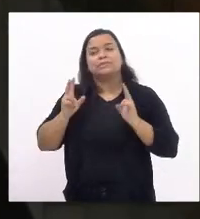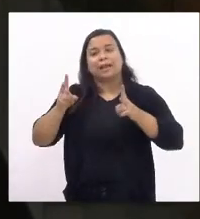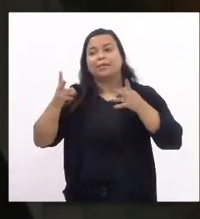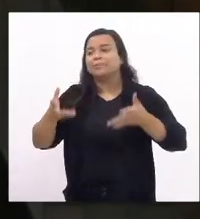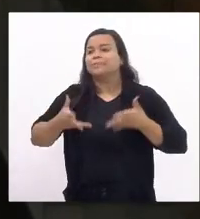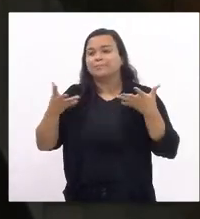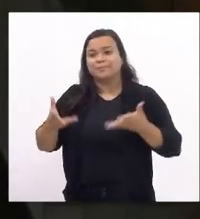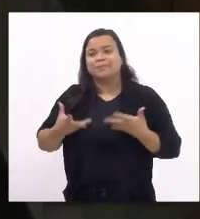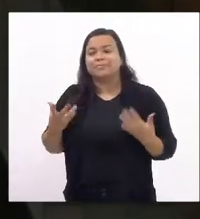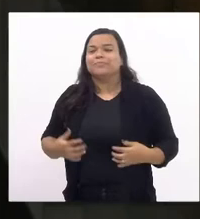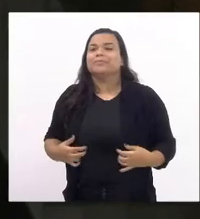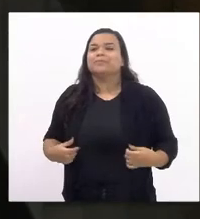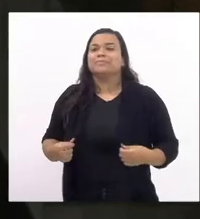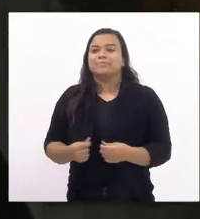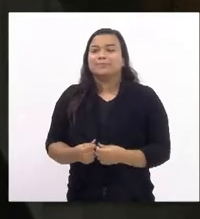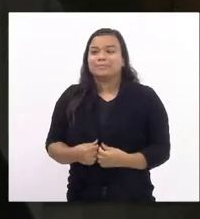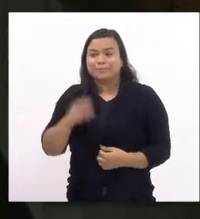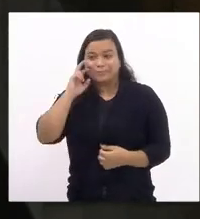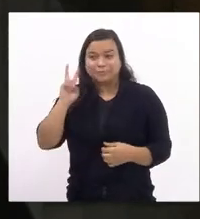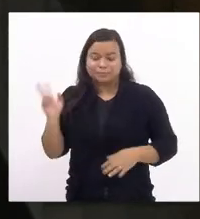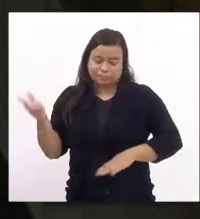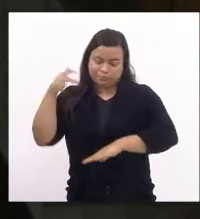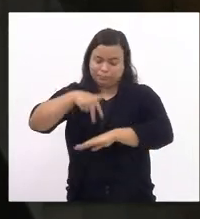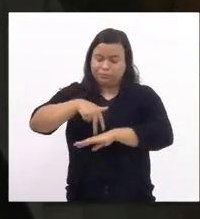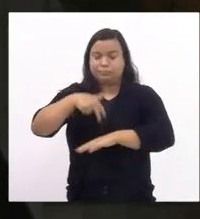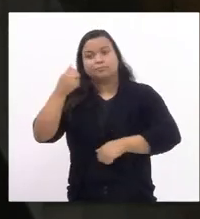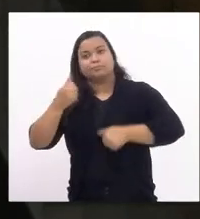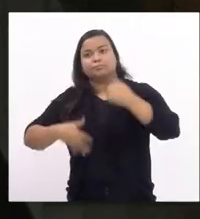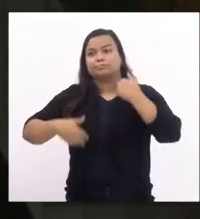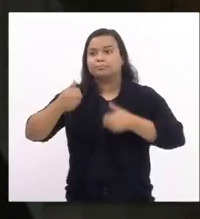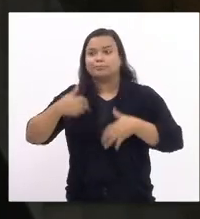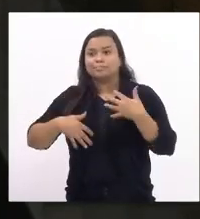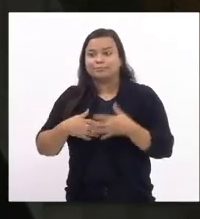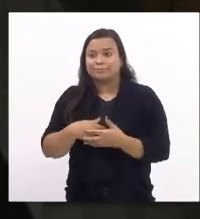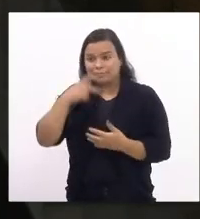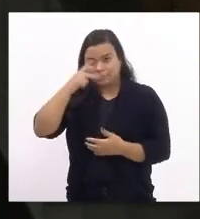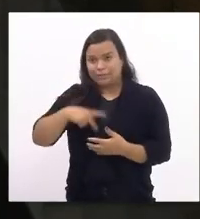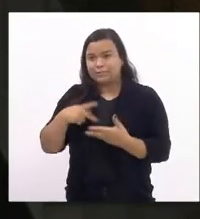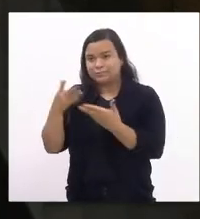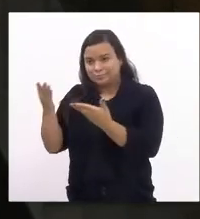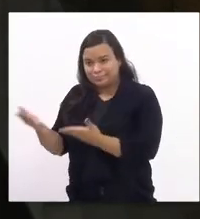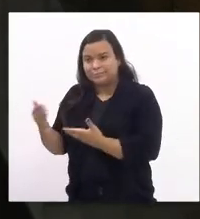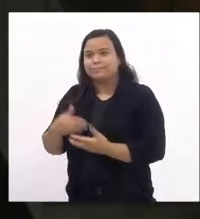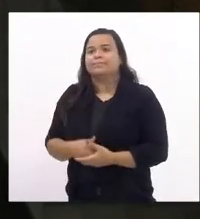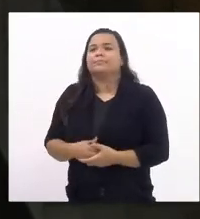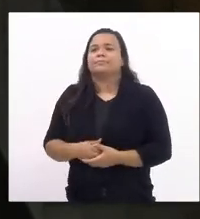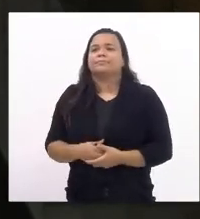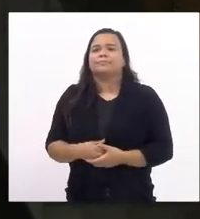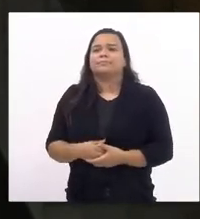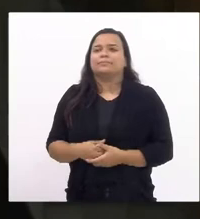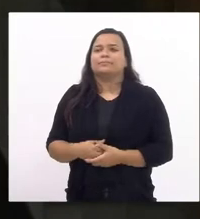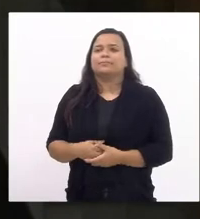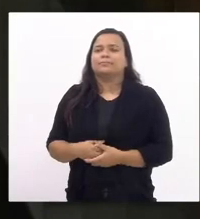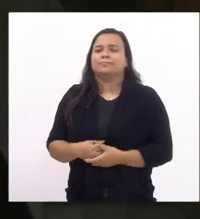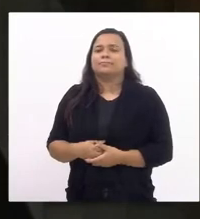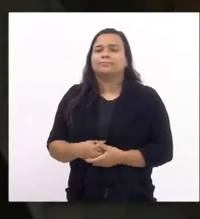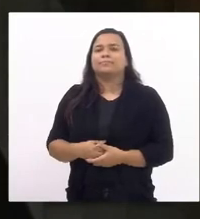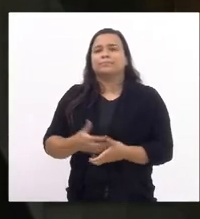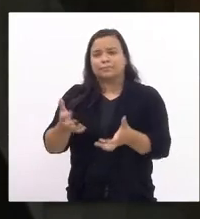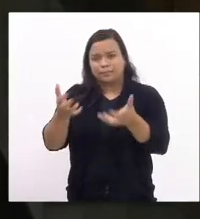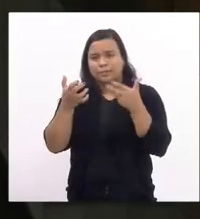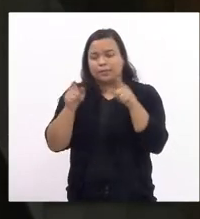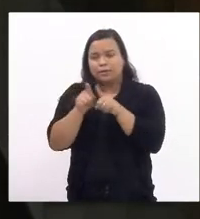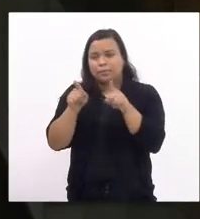alegria usar a tribuna sob a presidência de Vossa Excelência. Quero